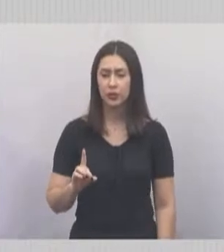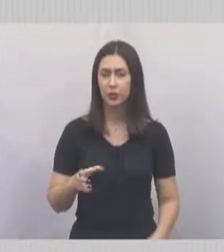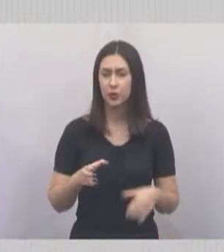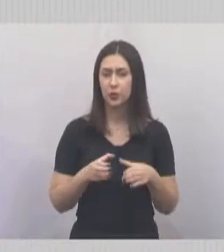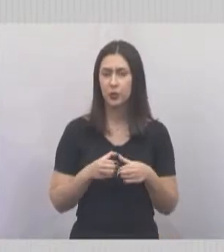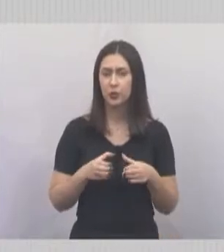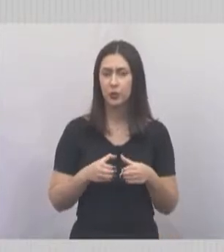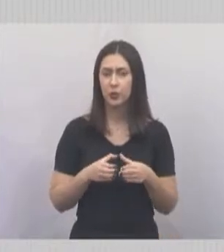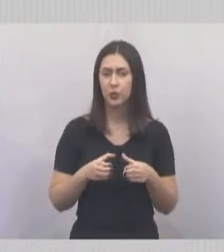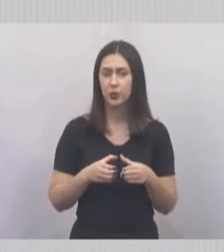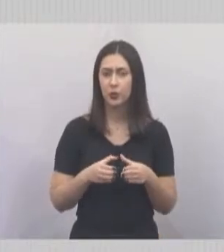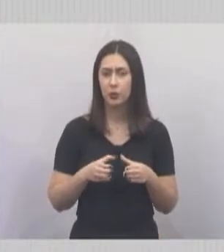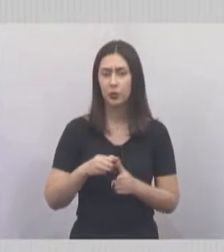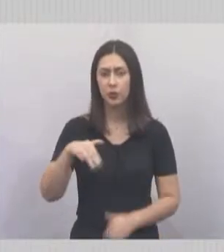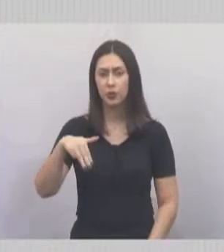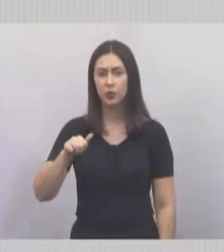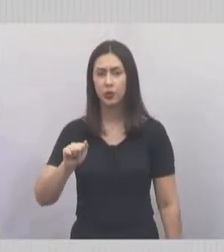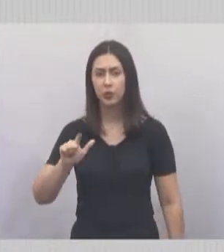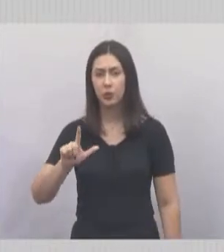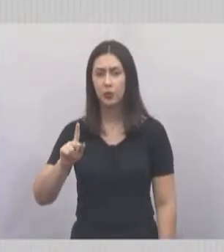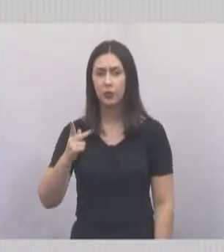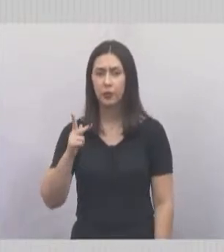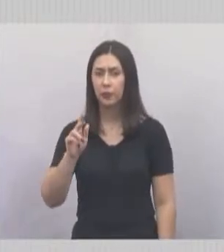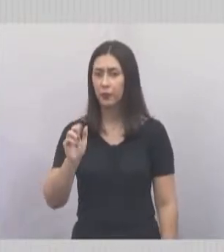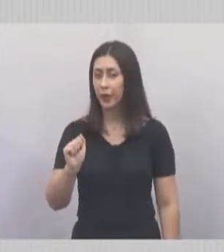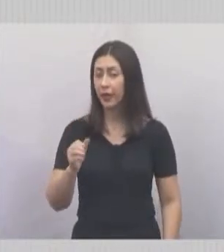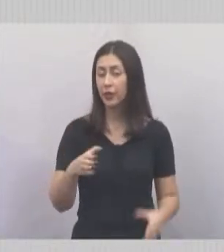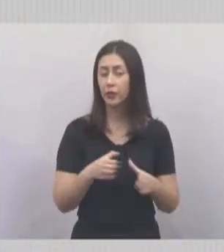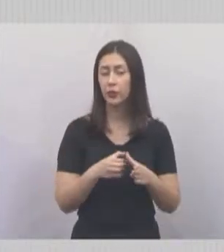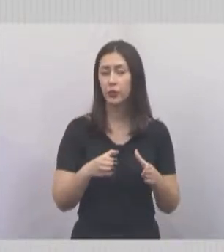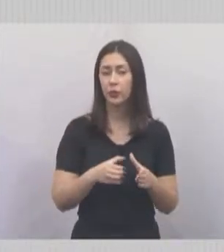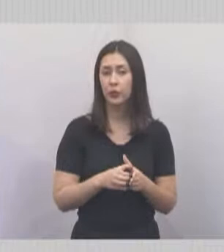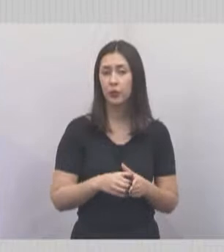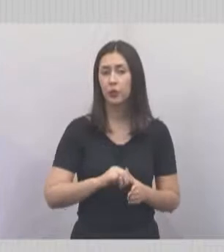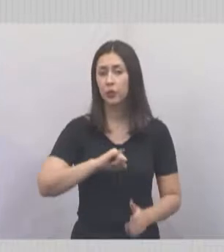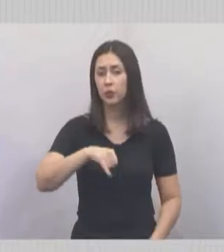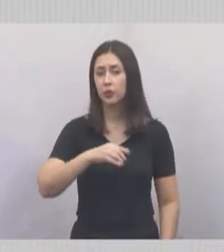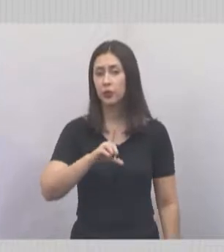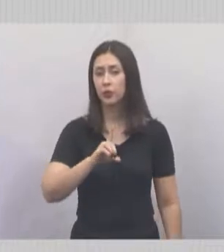da equipe de malha do Jardim Primavera.